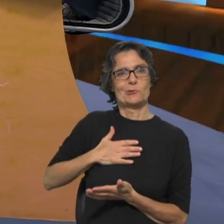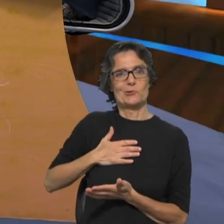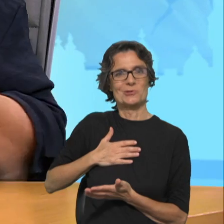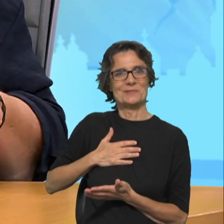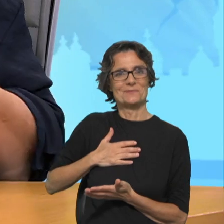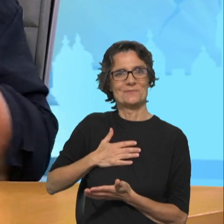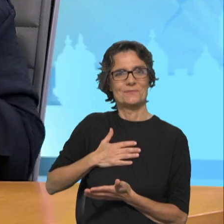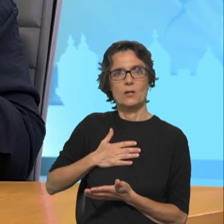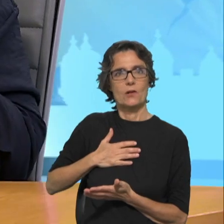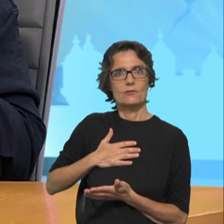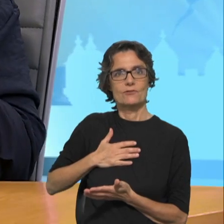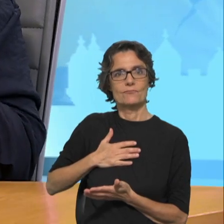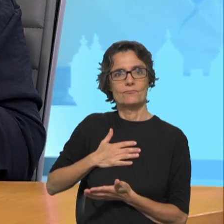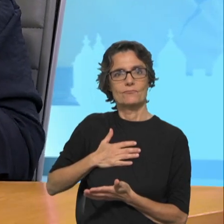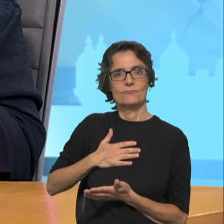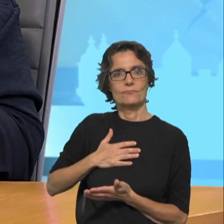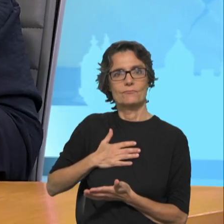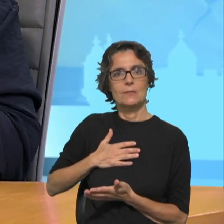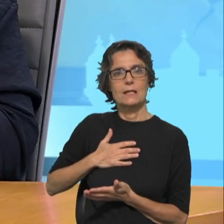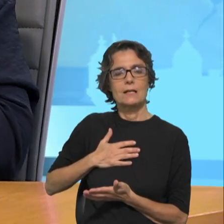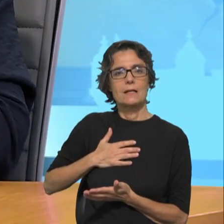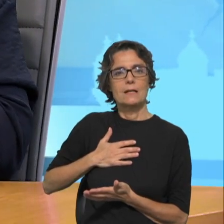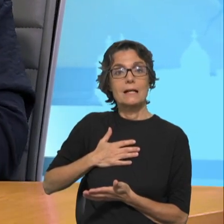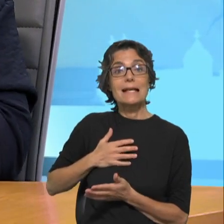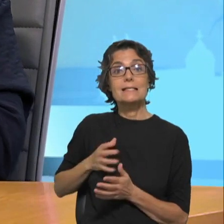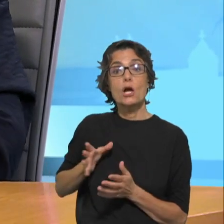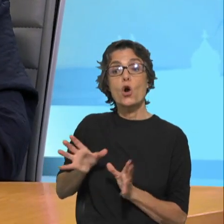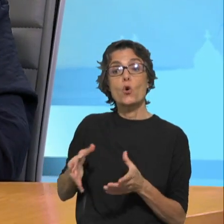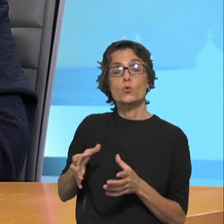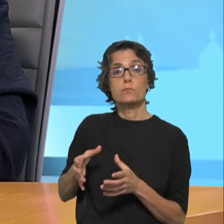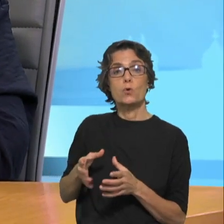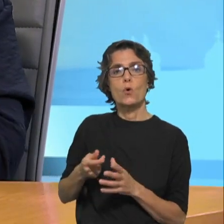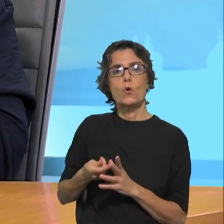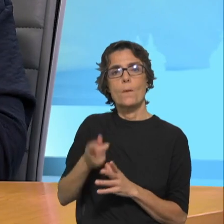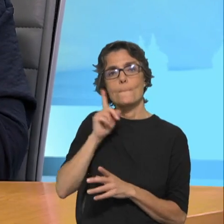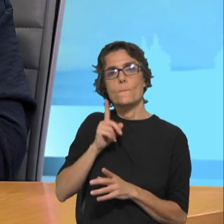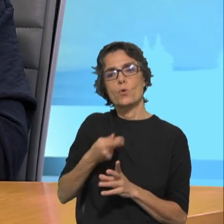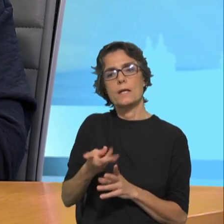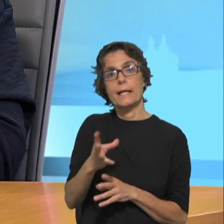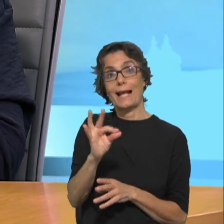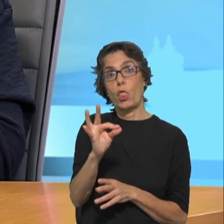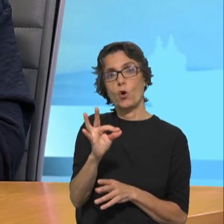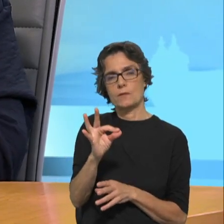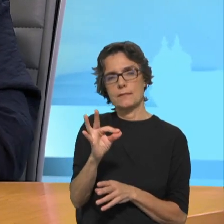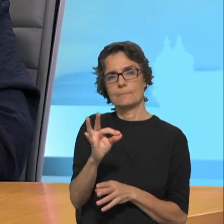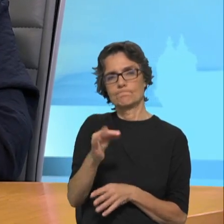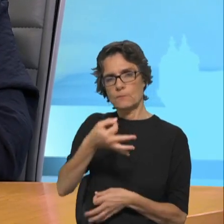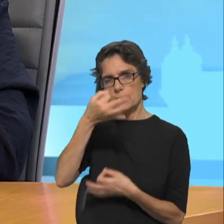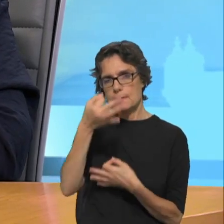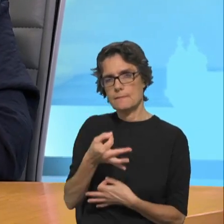que tinham muita noção, muita certeza, este grupo de 14 mulheres iniciais, de aquilo que Deus lhes pedia, não